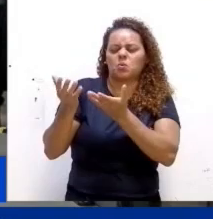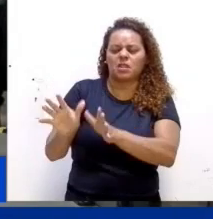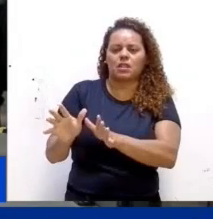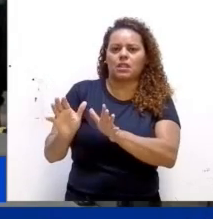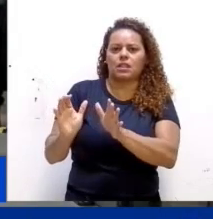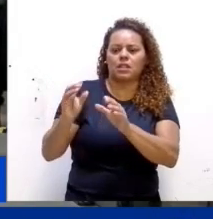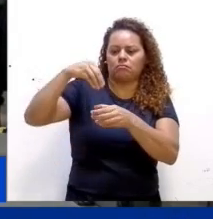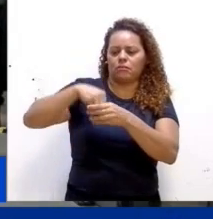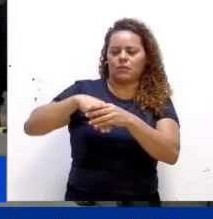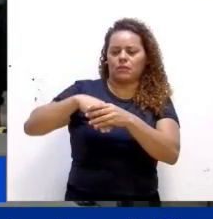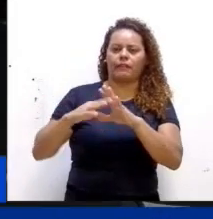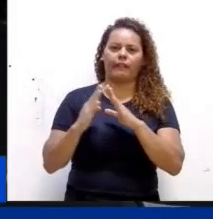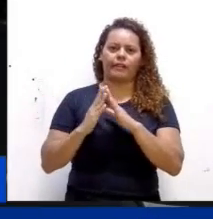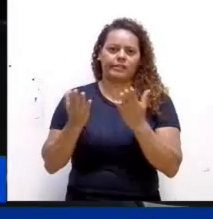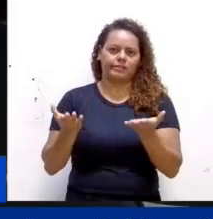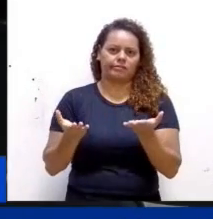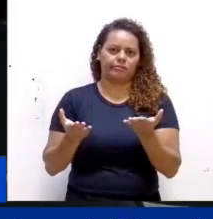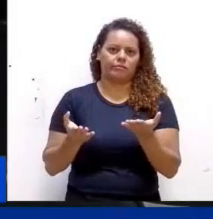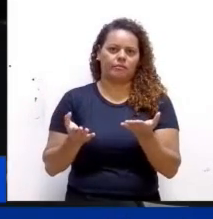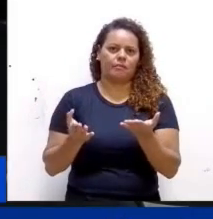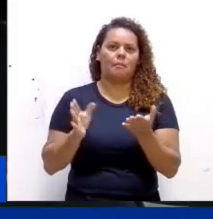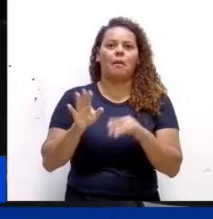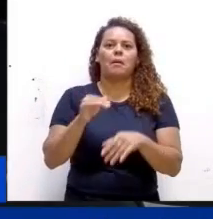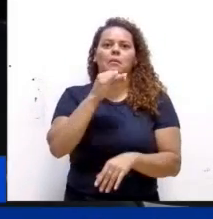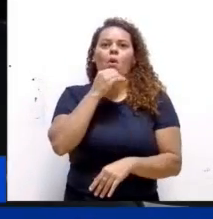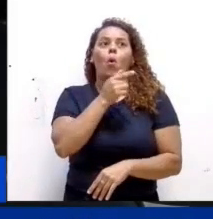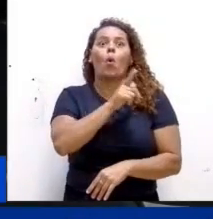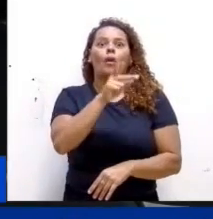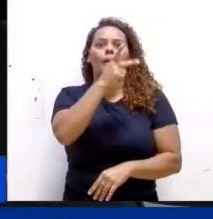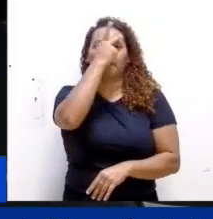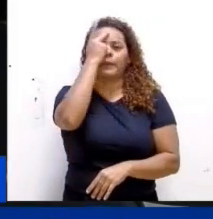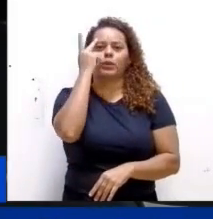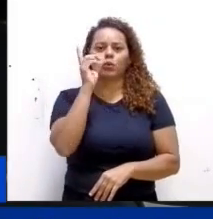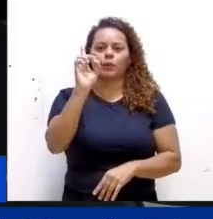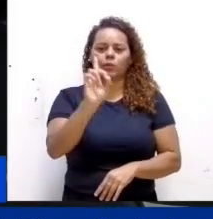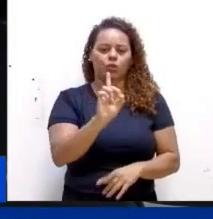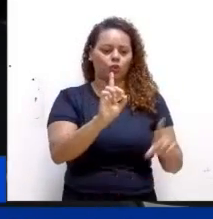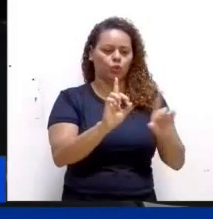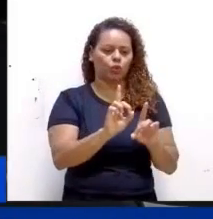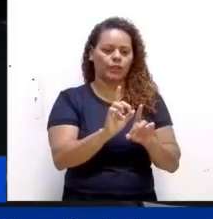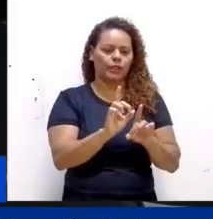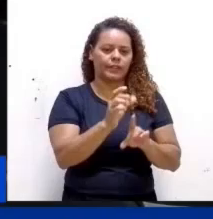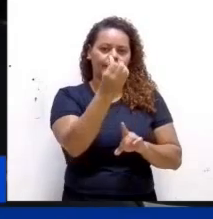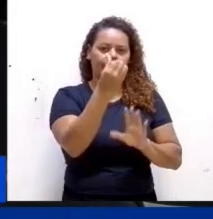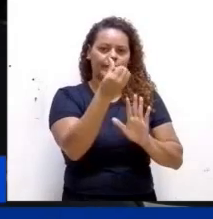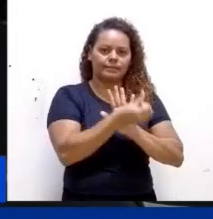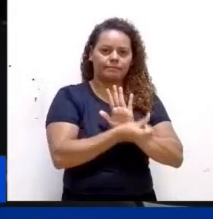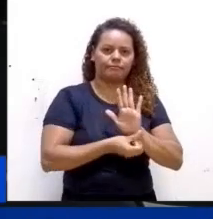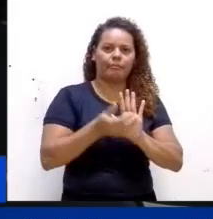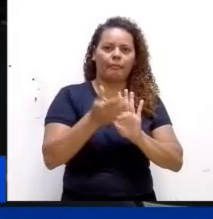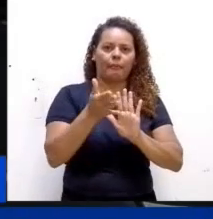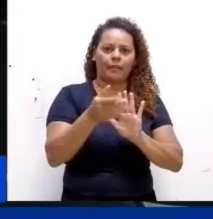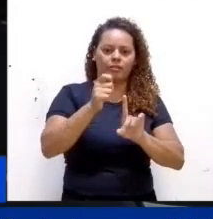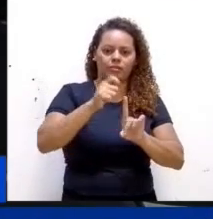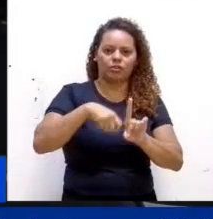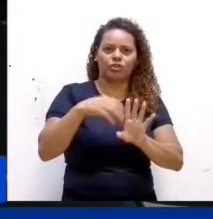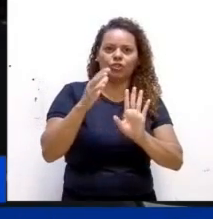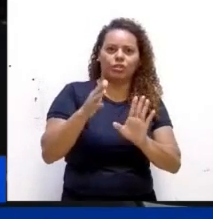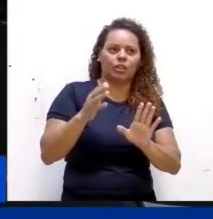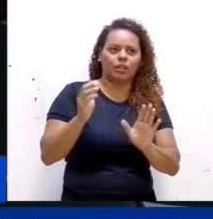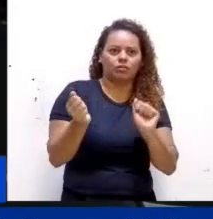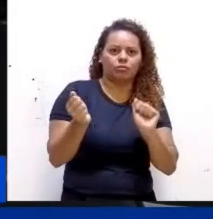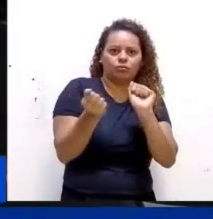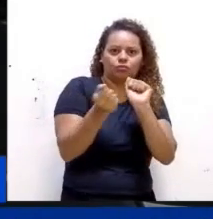tem gente que com 6 meses já está morando junto, já está dividindo conta. Todo mundo já conhece como